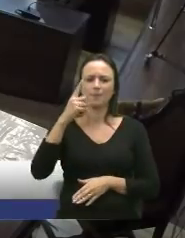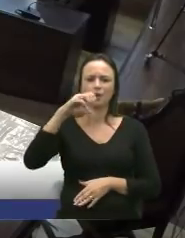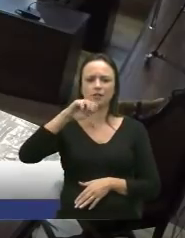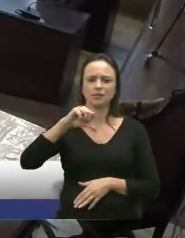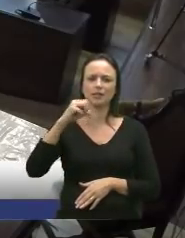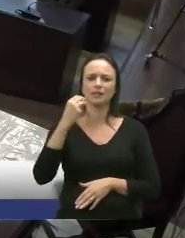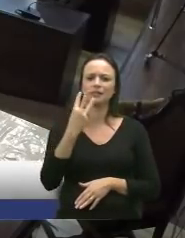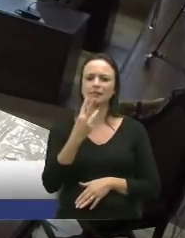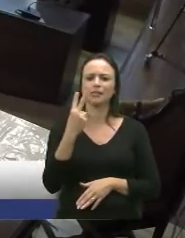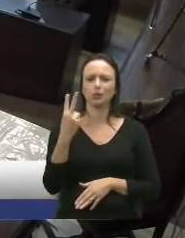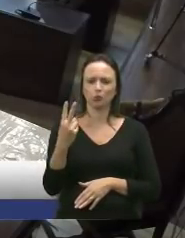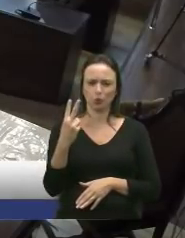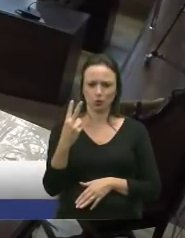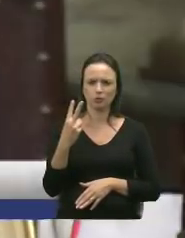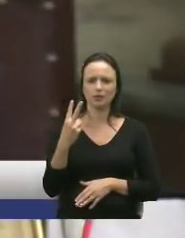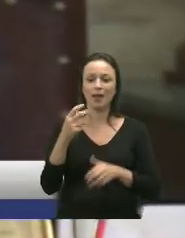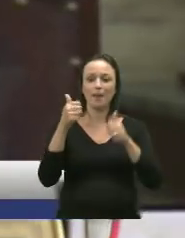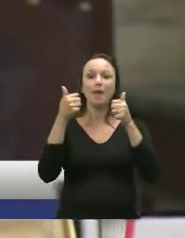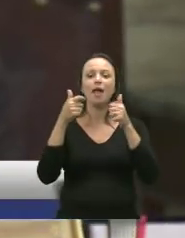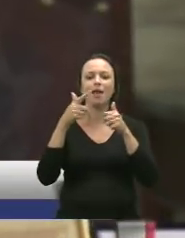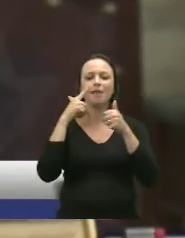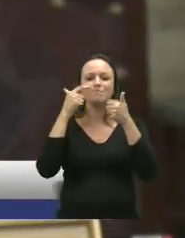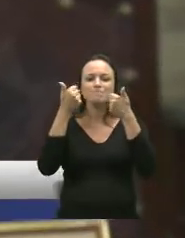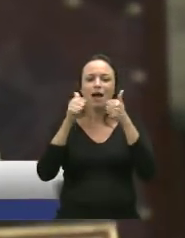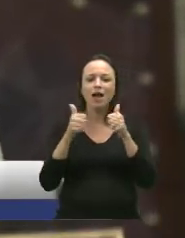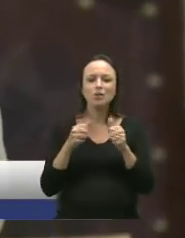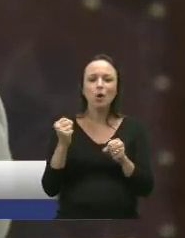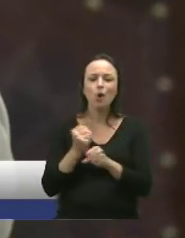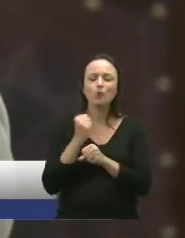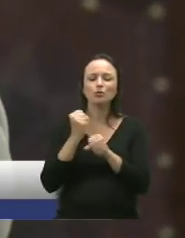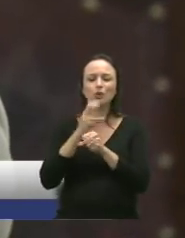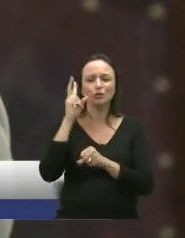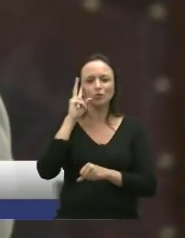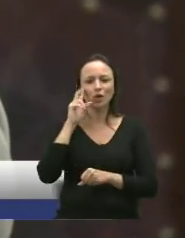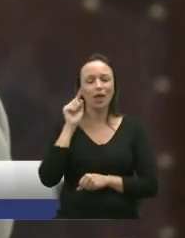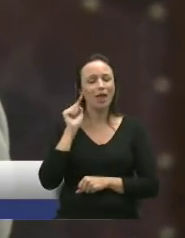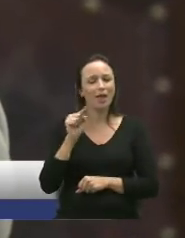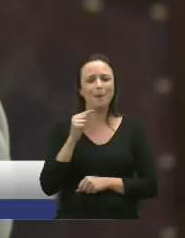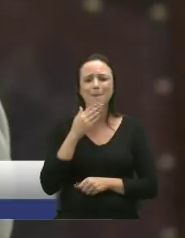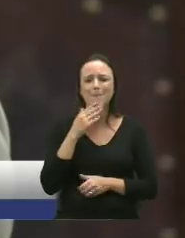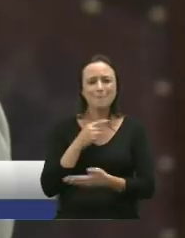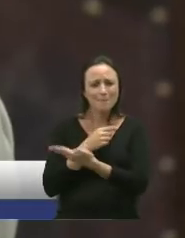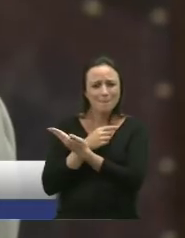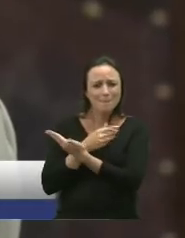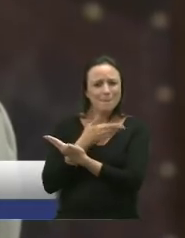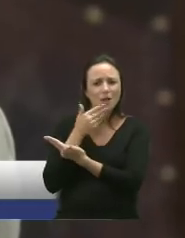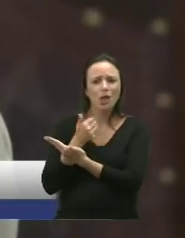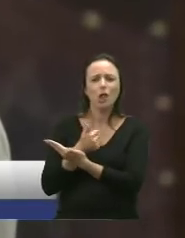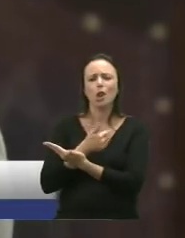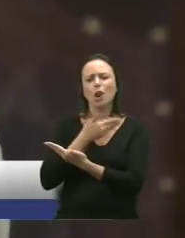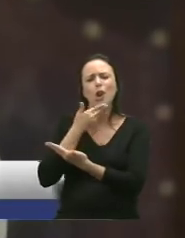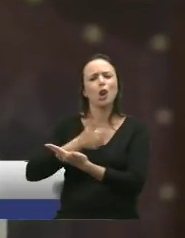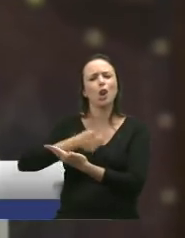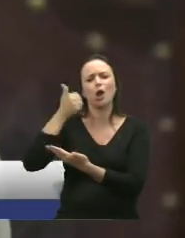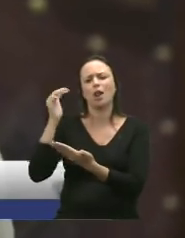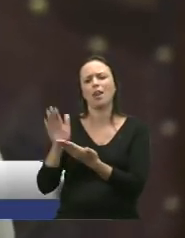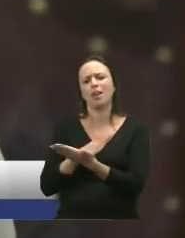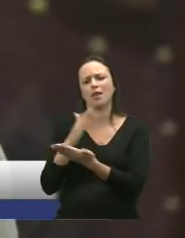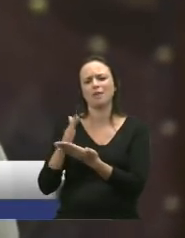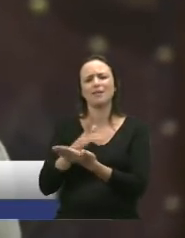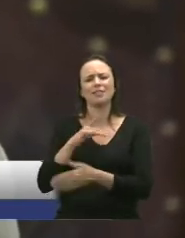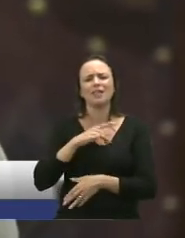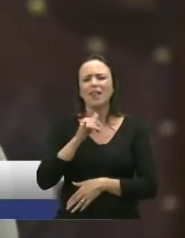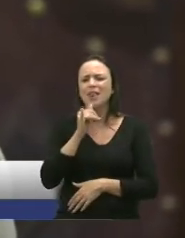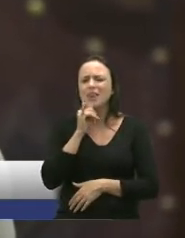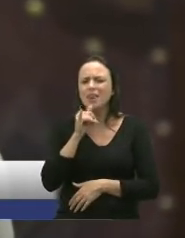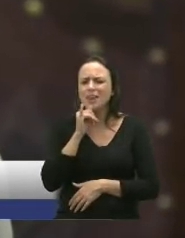1932, Imagens Construindo a História. Foi o melhor livro que eu li nesse sentido. Tem vários exemplos do engajamento